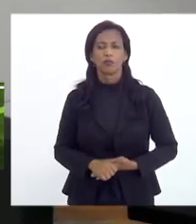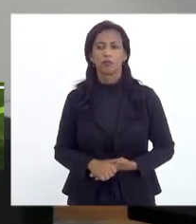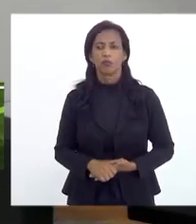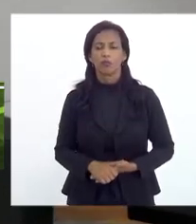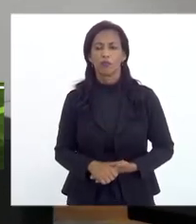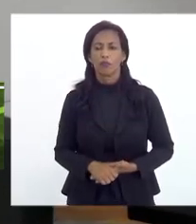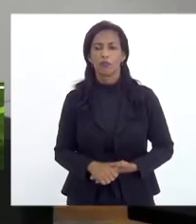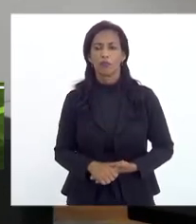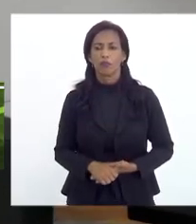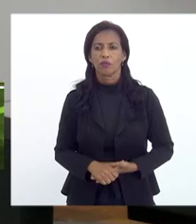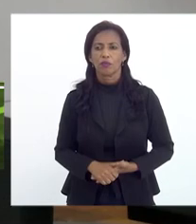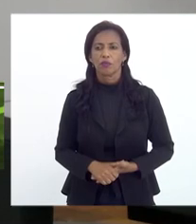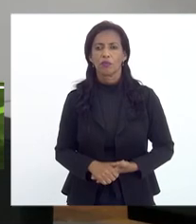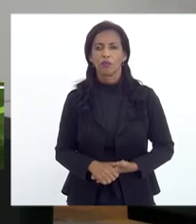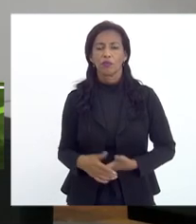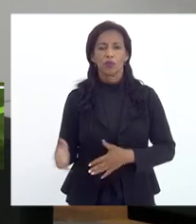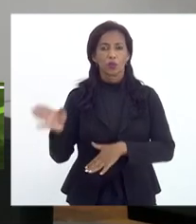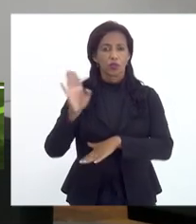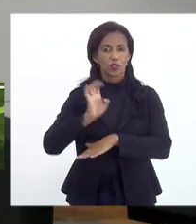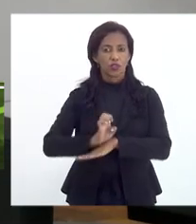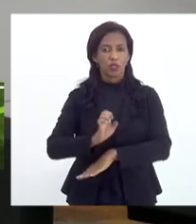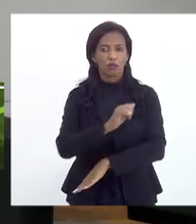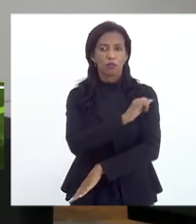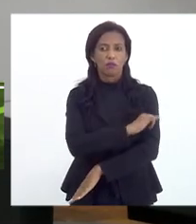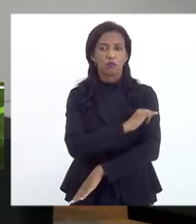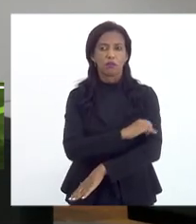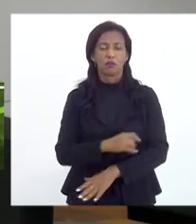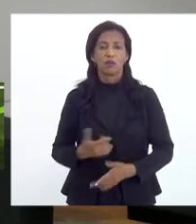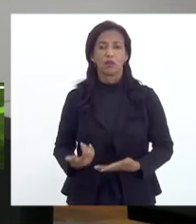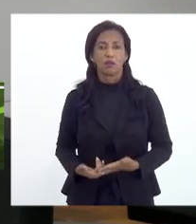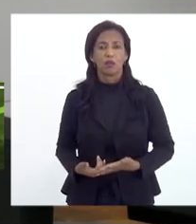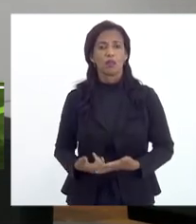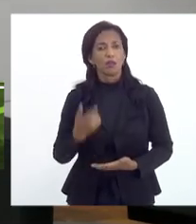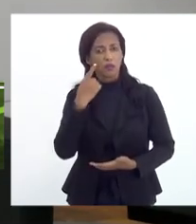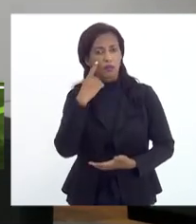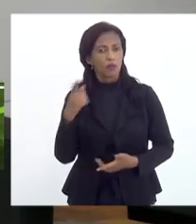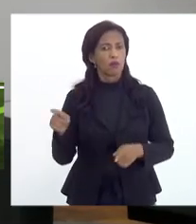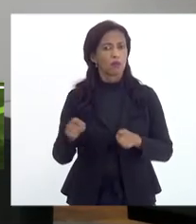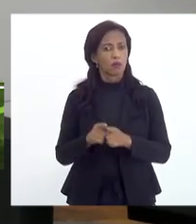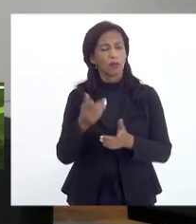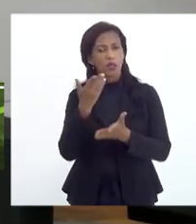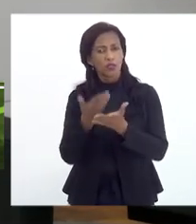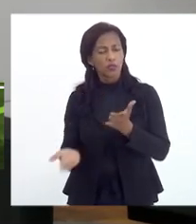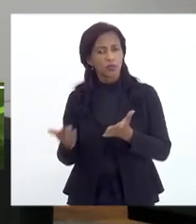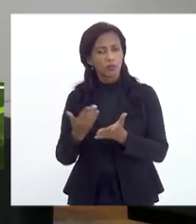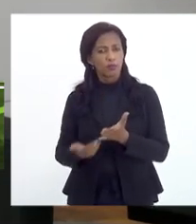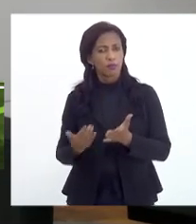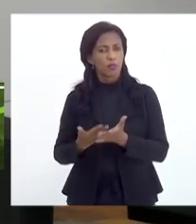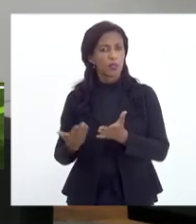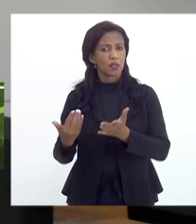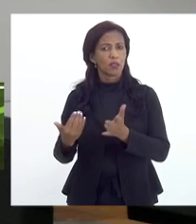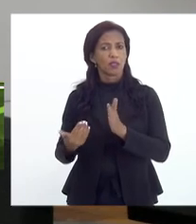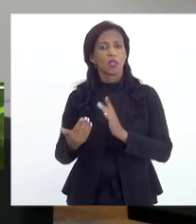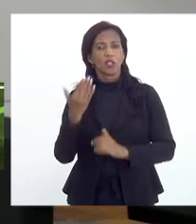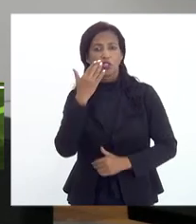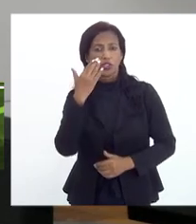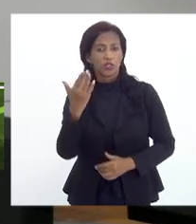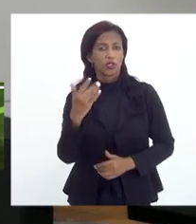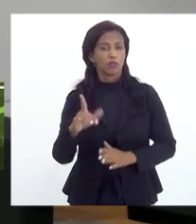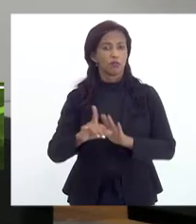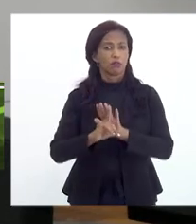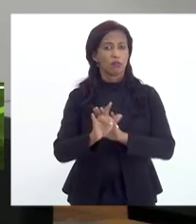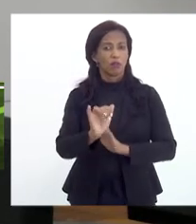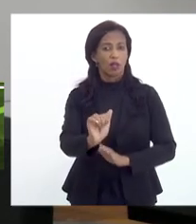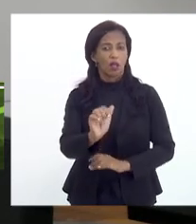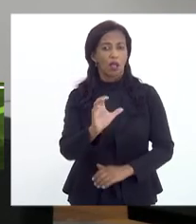Do endividamento Do estado Do Rio de Janeiro E revendo Inclusive As perdas Diante da lei Candir Estamos